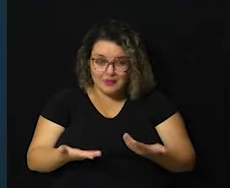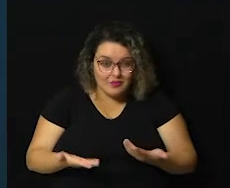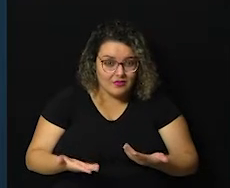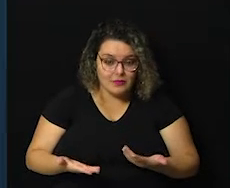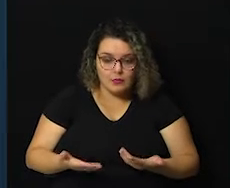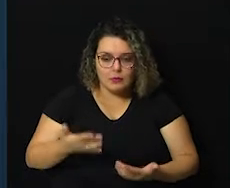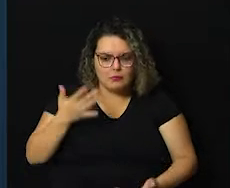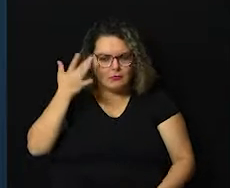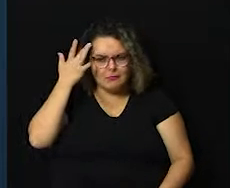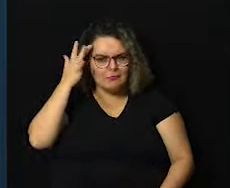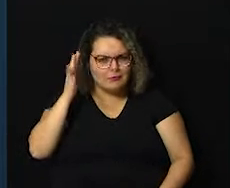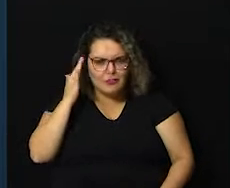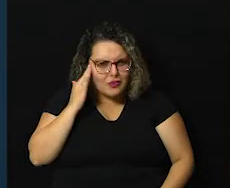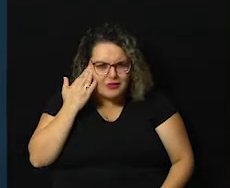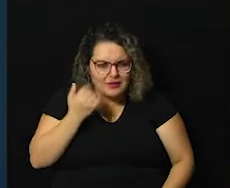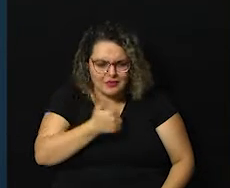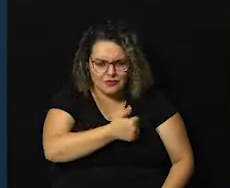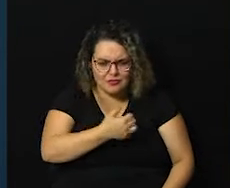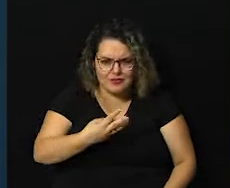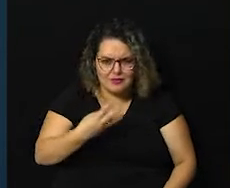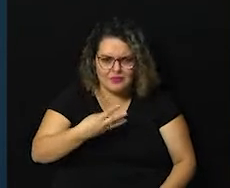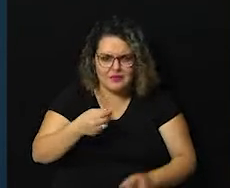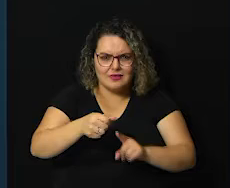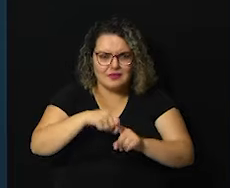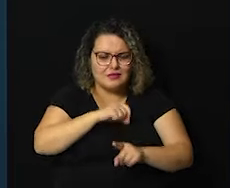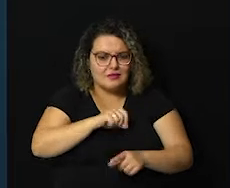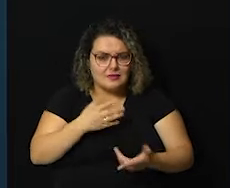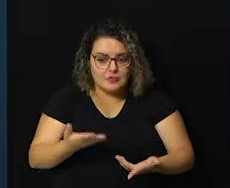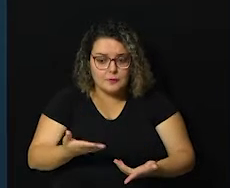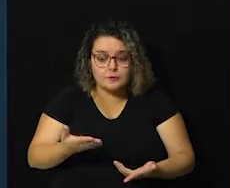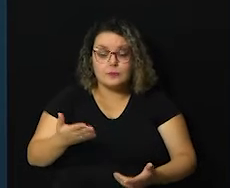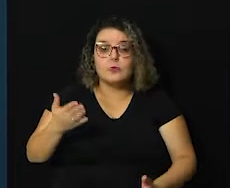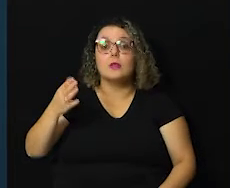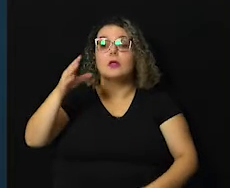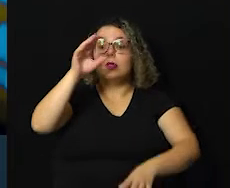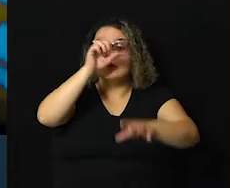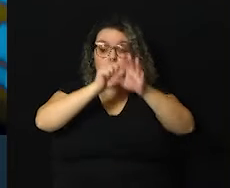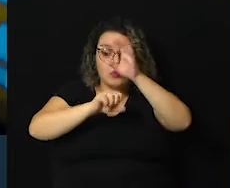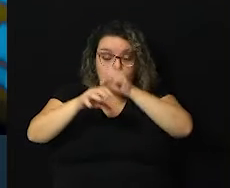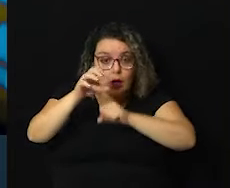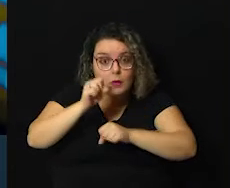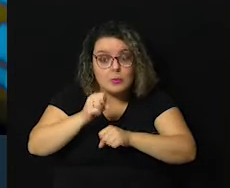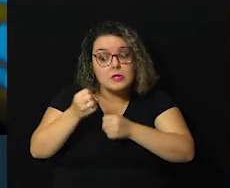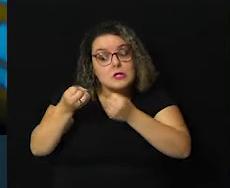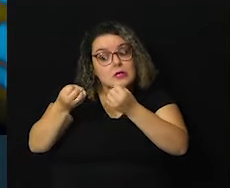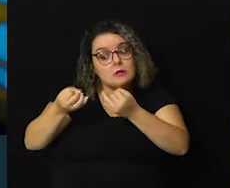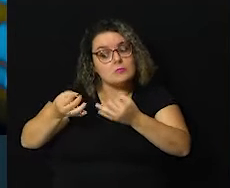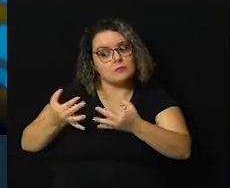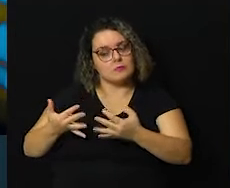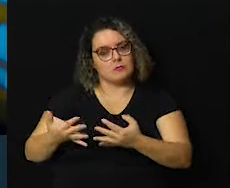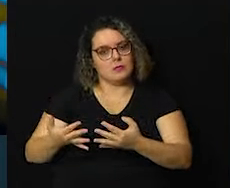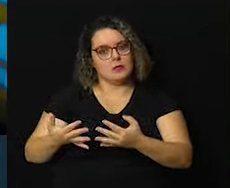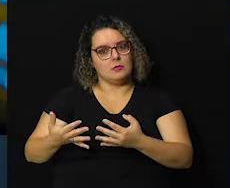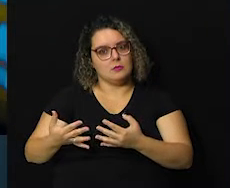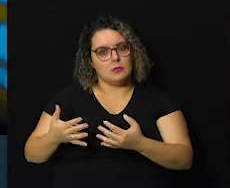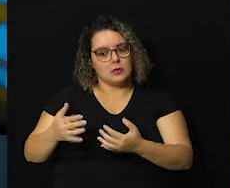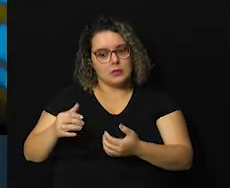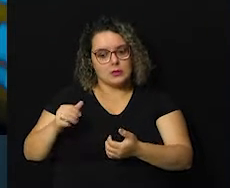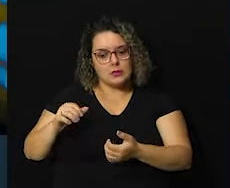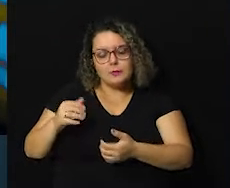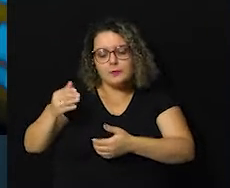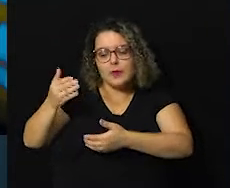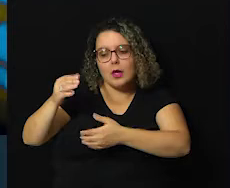não conseguem entender o 13º Então é eu aprendi a fazer isso é a a fazer com que essa